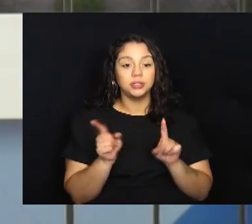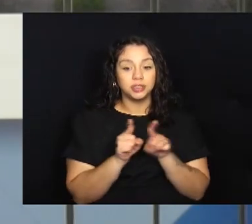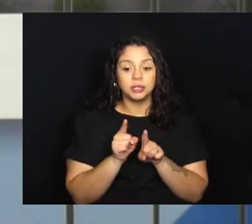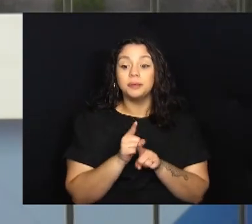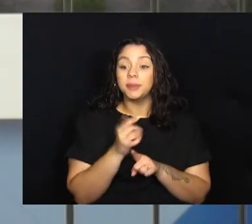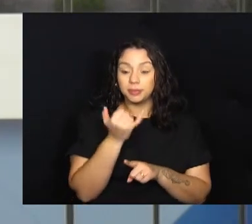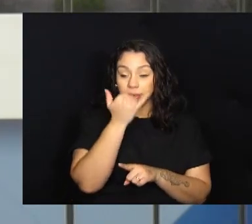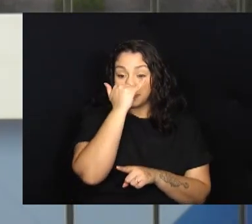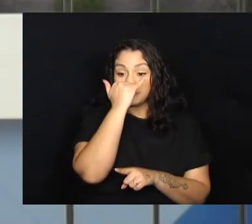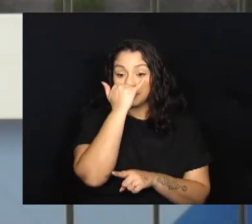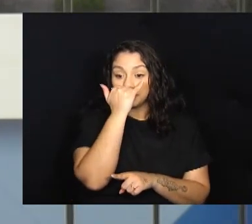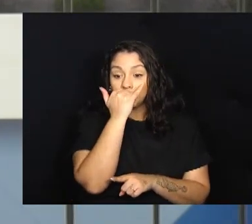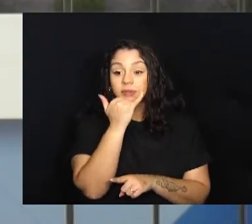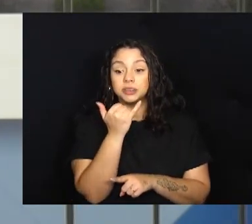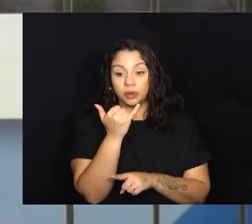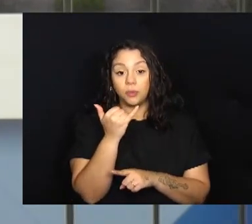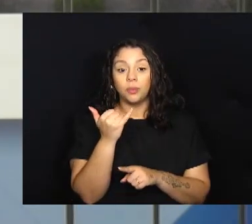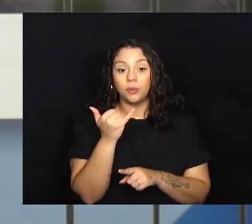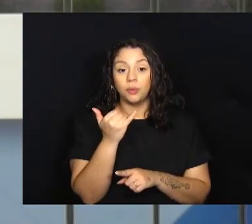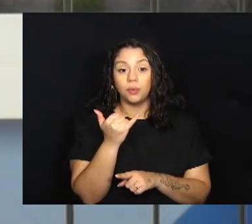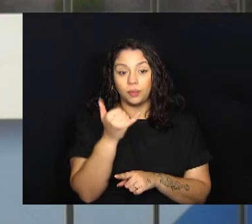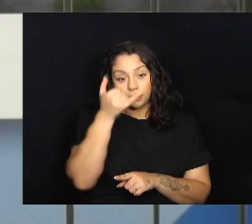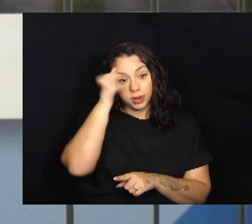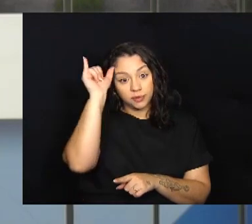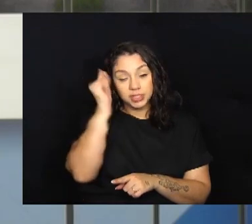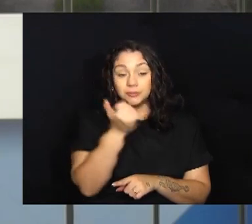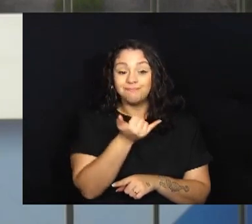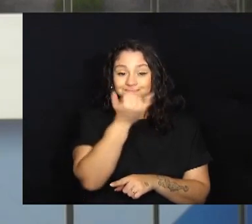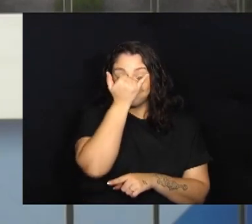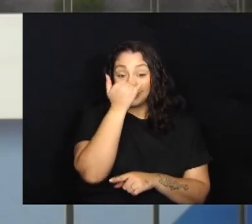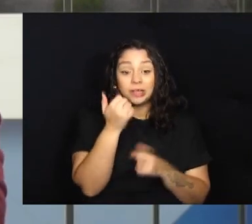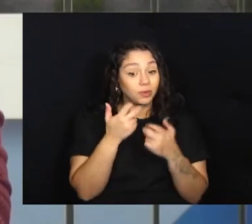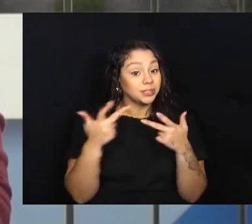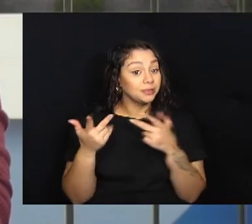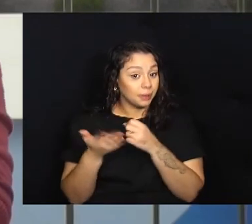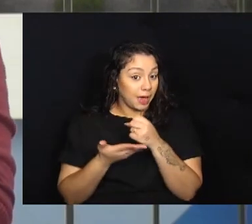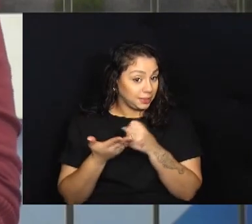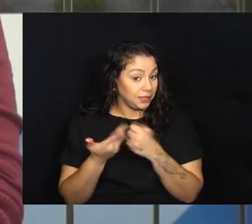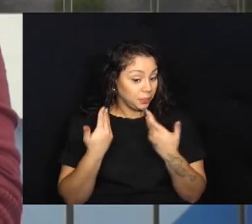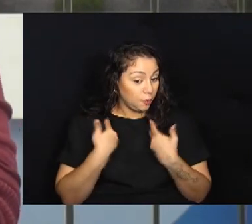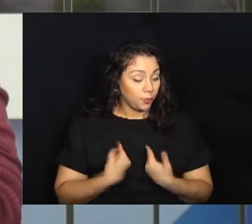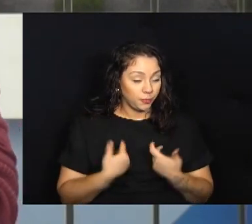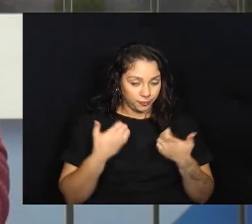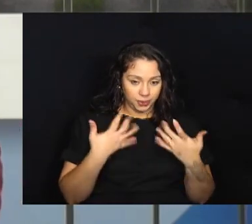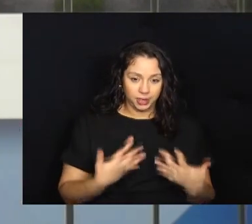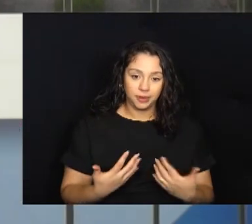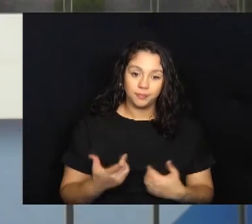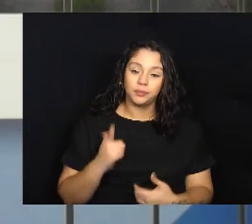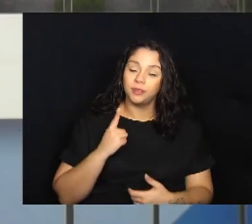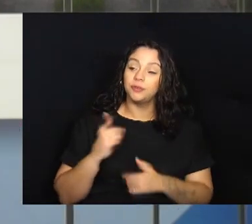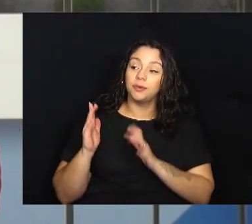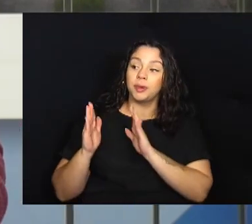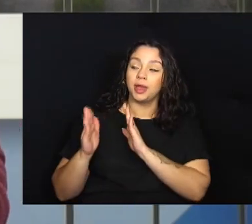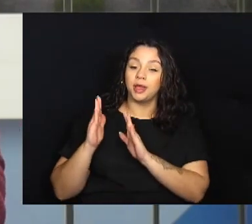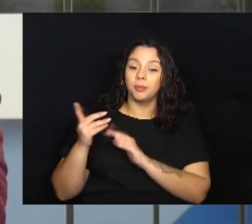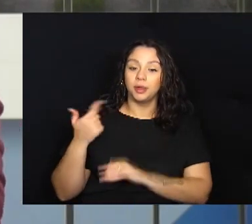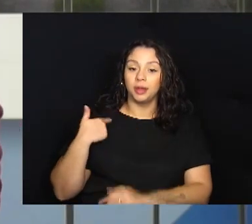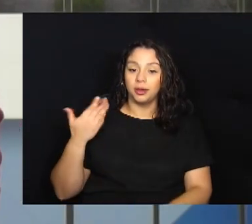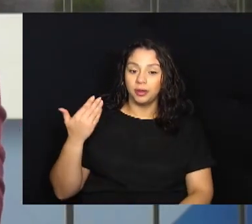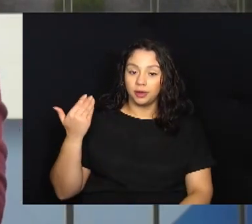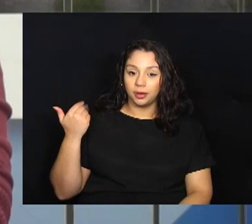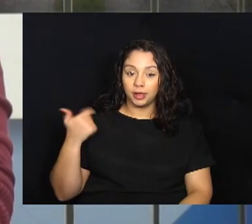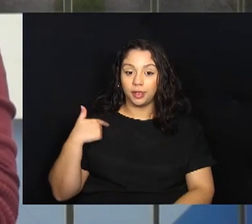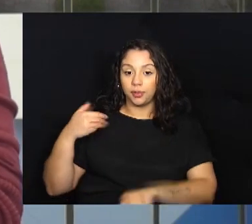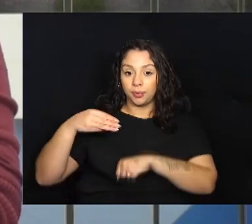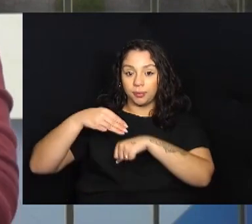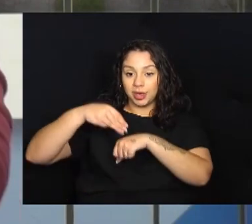de adoecimento. E tem coisas simples, básicas, eu digo por mim. Eu tinha uma época que eu estava fazendo,